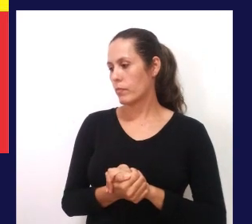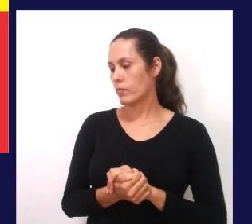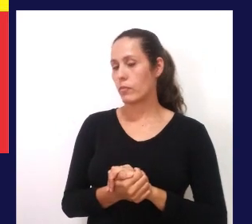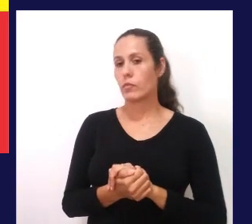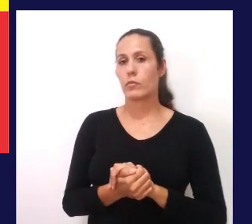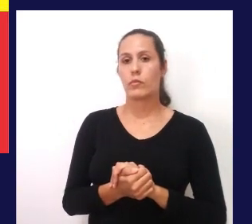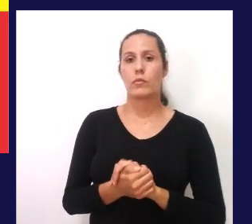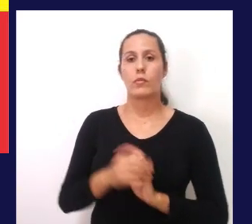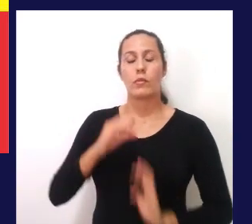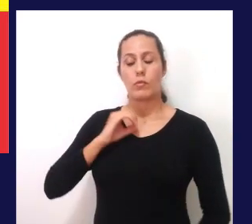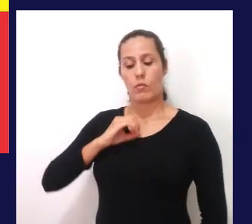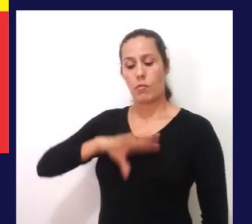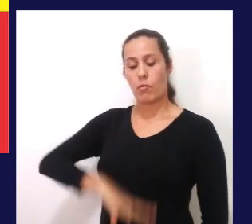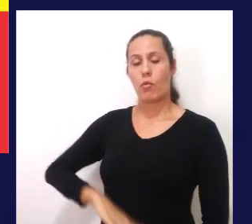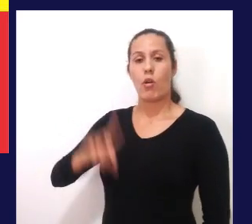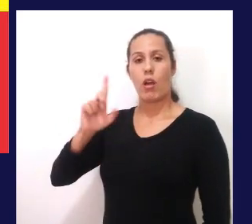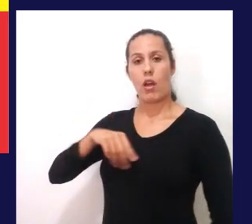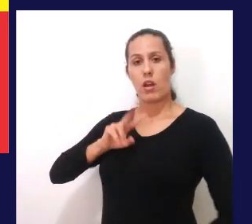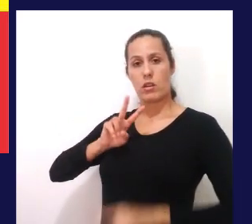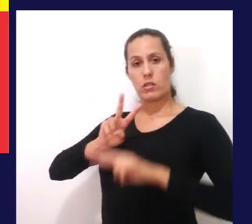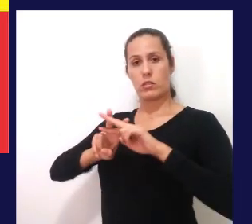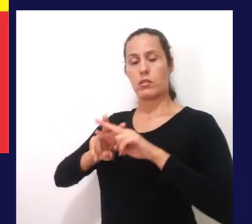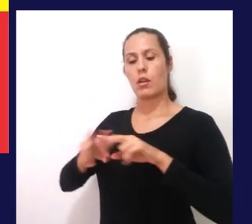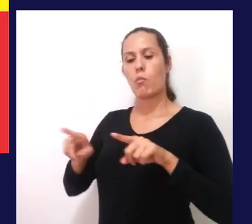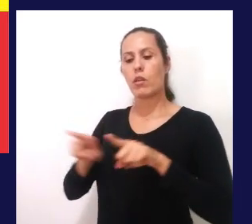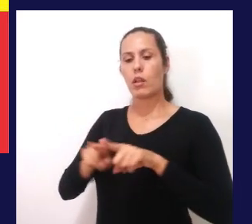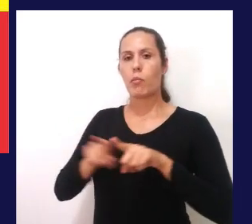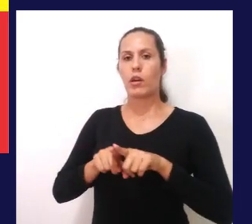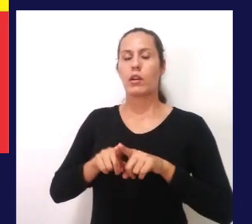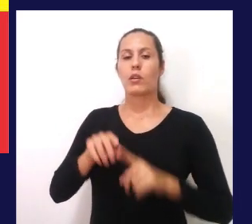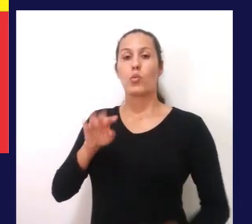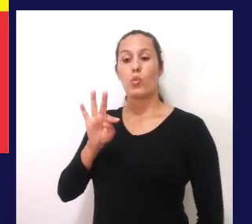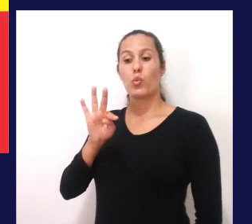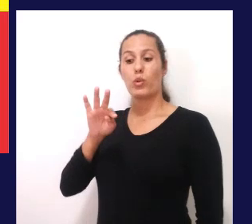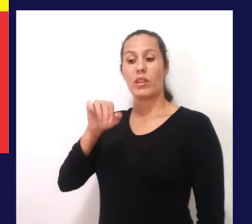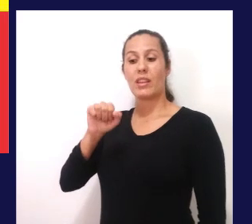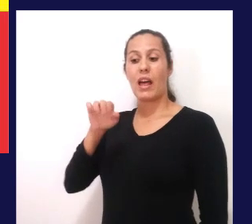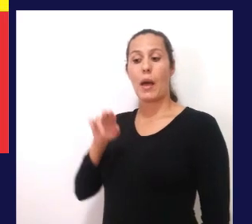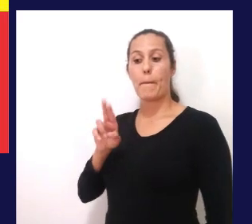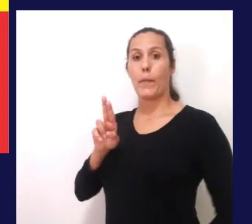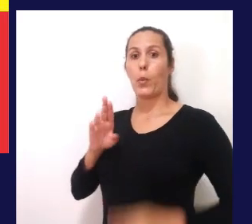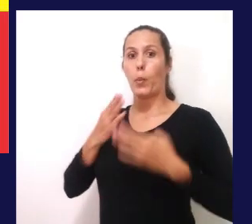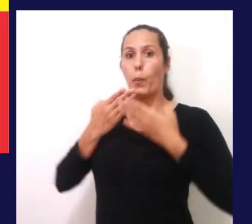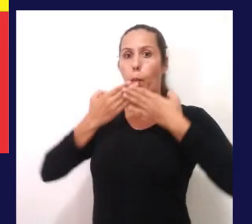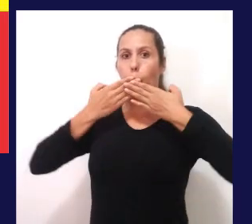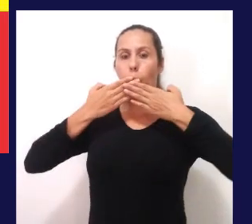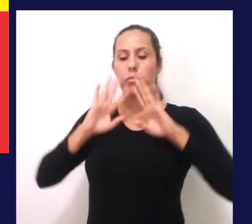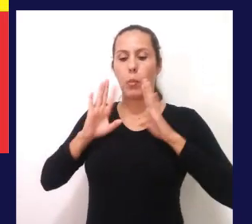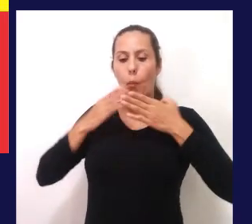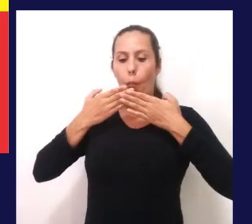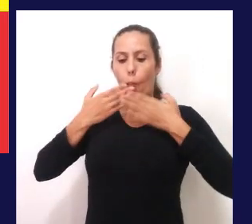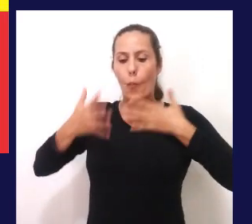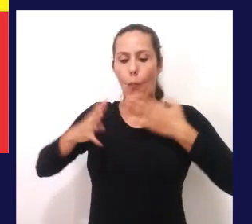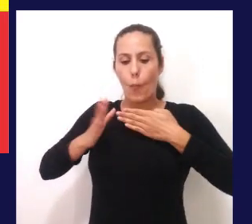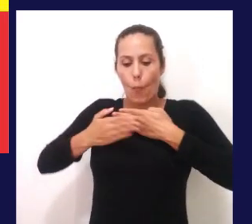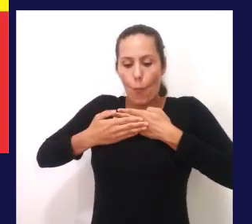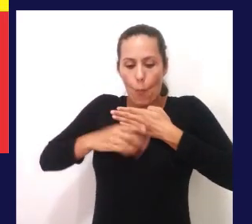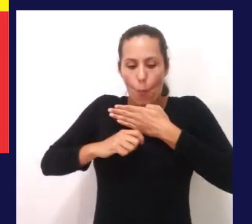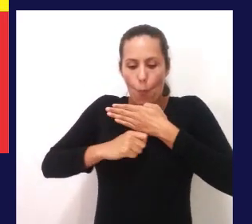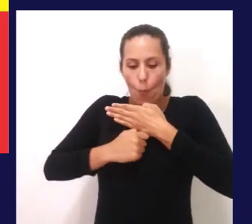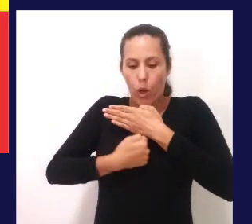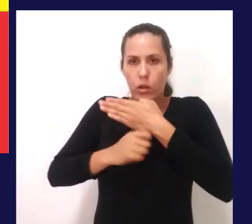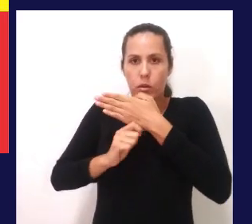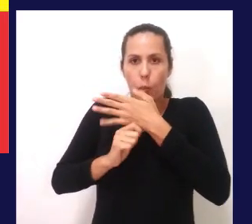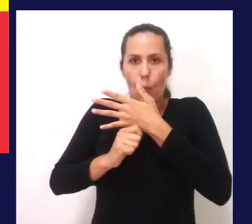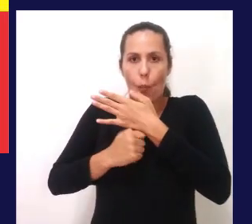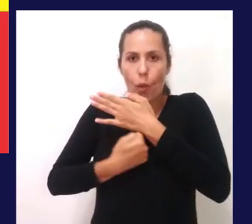aborto, além de crime, ele é um tabu, ele pode deixar de consultar um médico, no caso o adolescente, ela